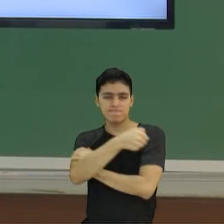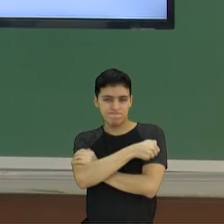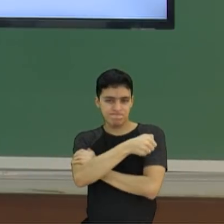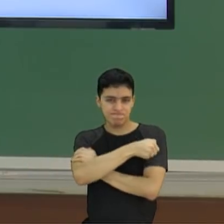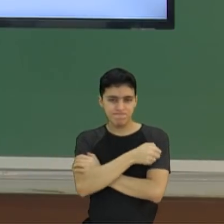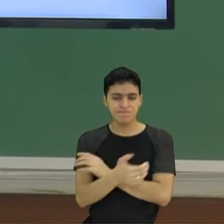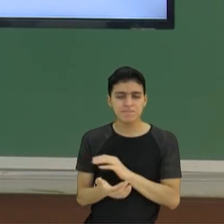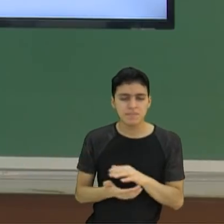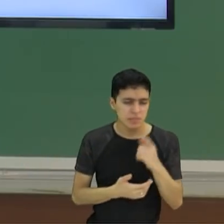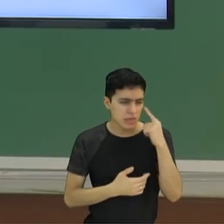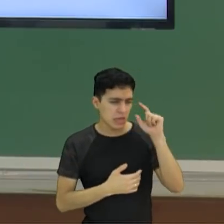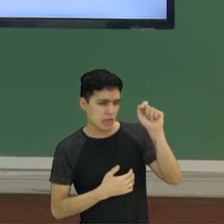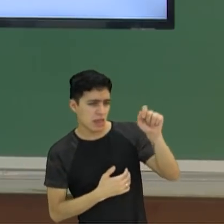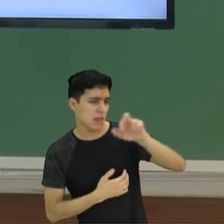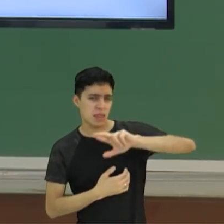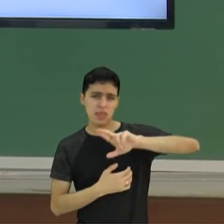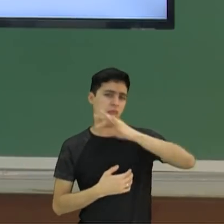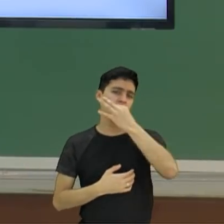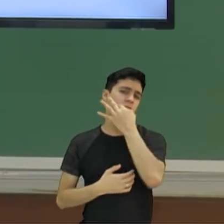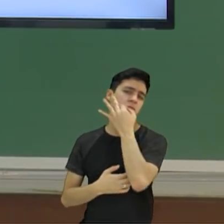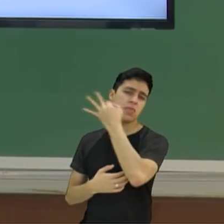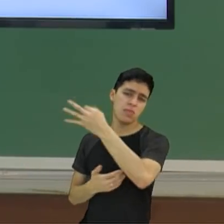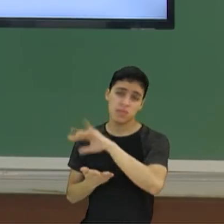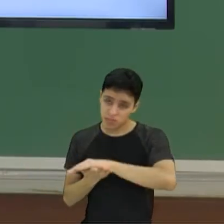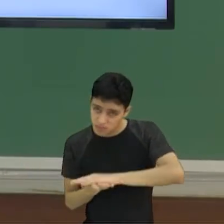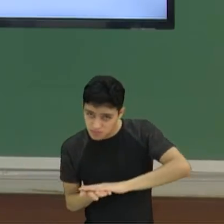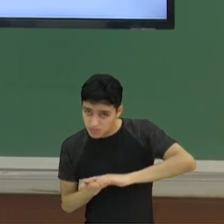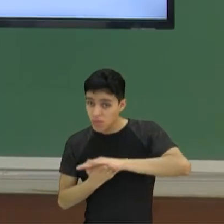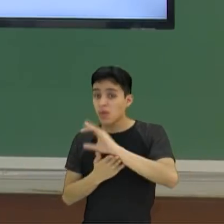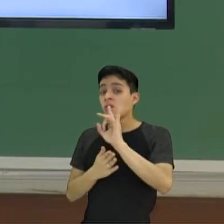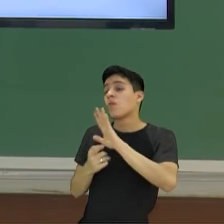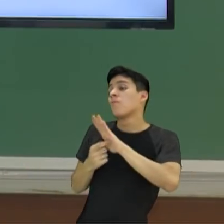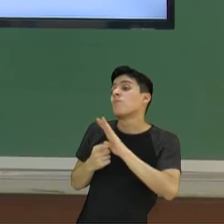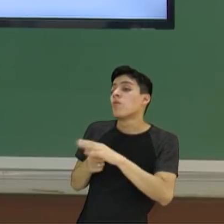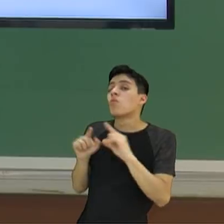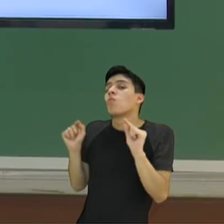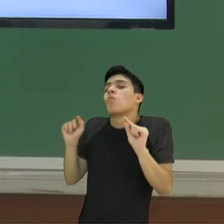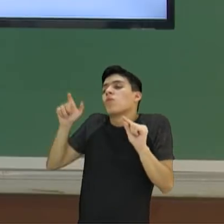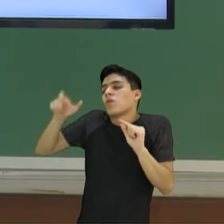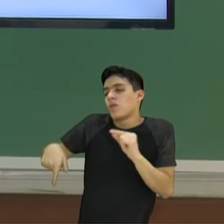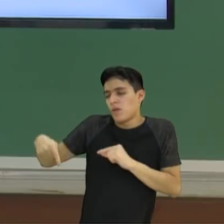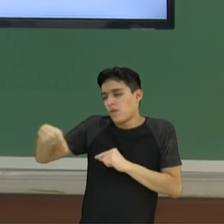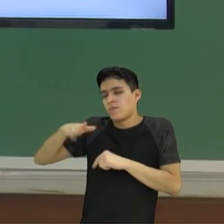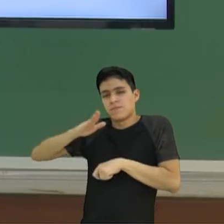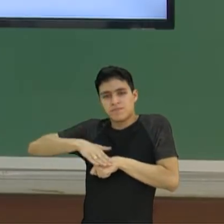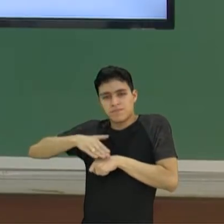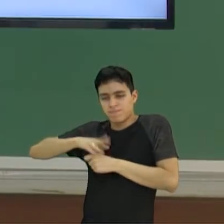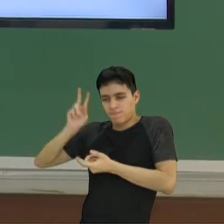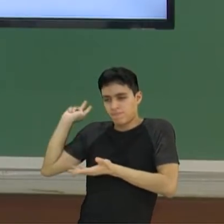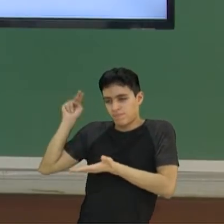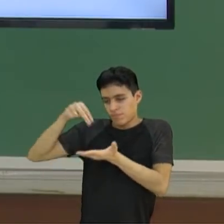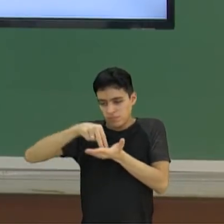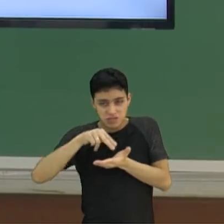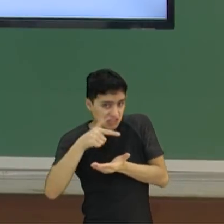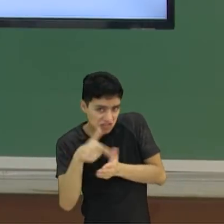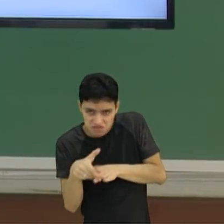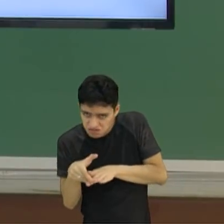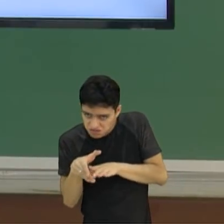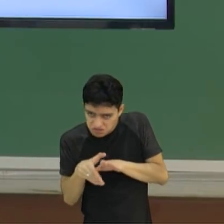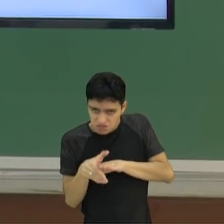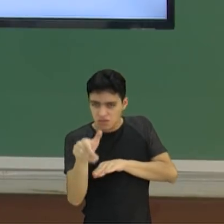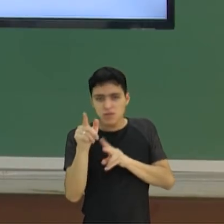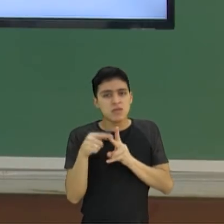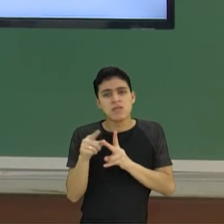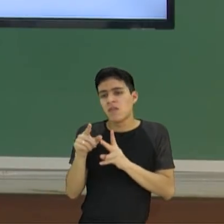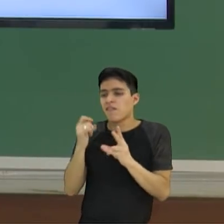A, ele não faz uma crítica ao jornalista, ele mostra a iniciativa, né? Ele não traz orientações, nem informações